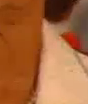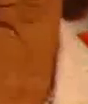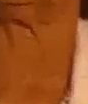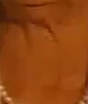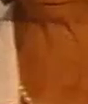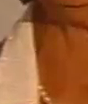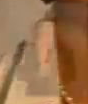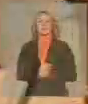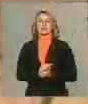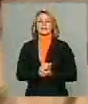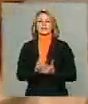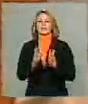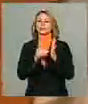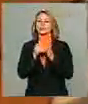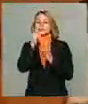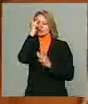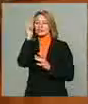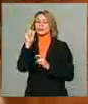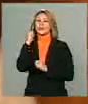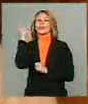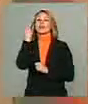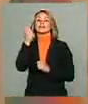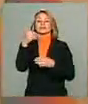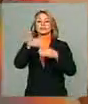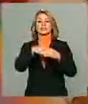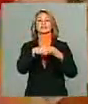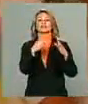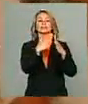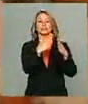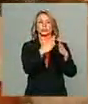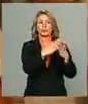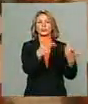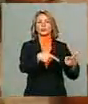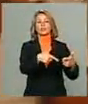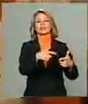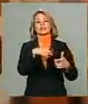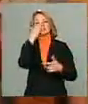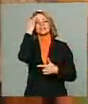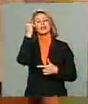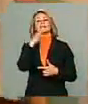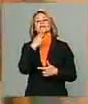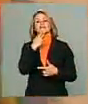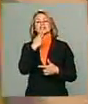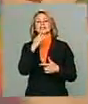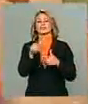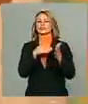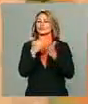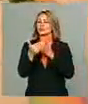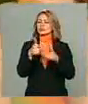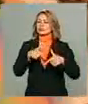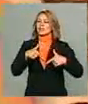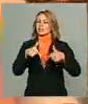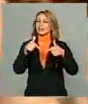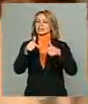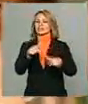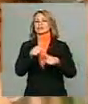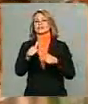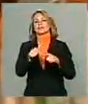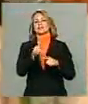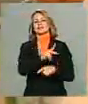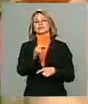sustentar os associados do Centro de Convivência do Idoso reconhecem o trabalho e a dedicação do professor